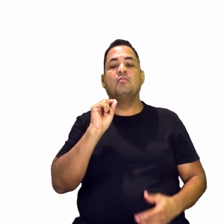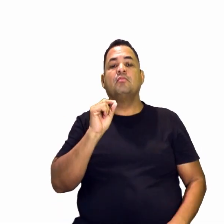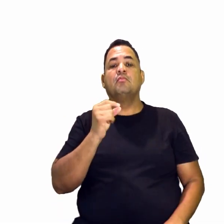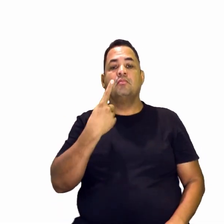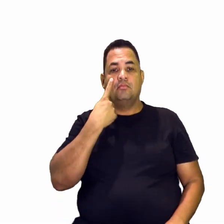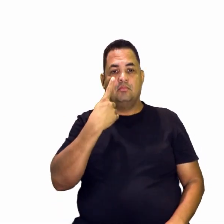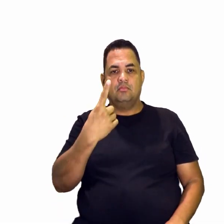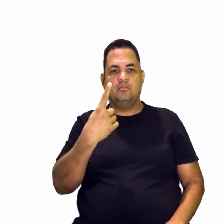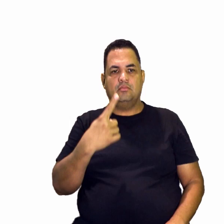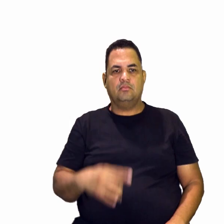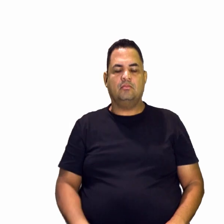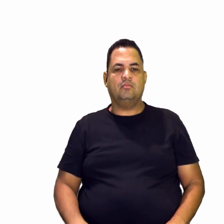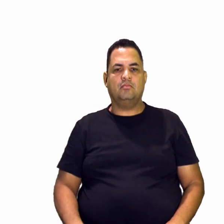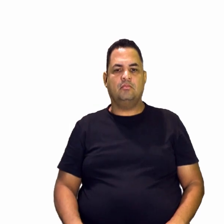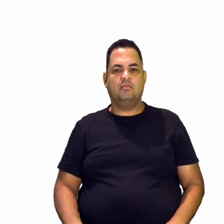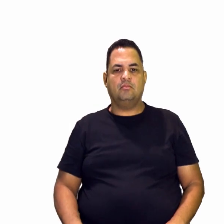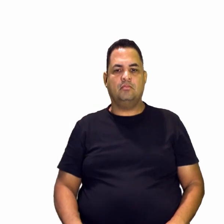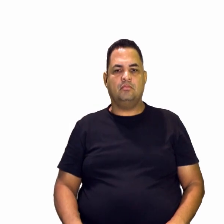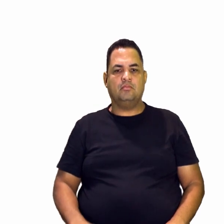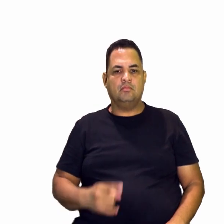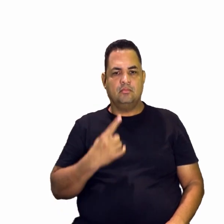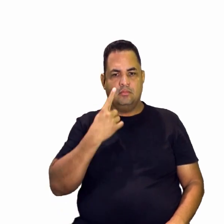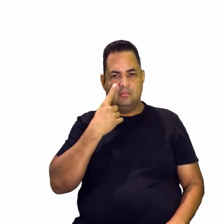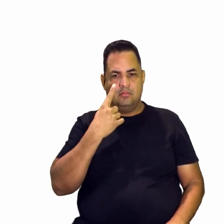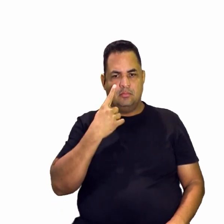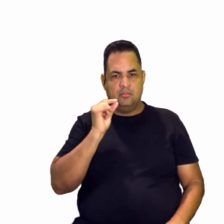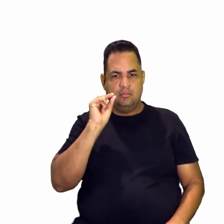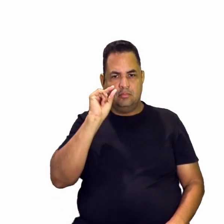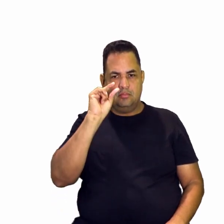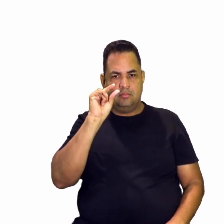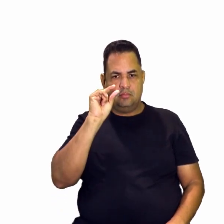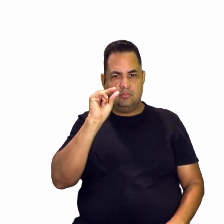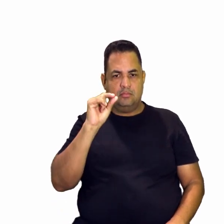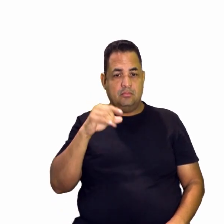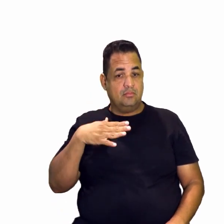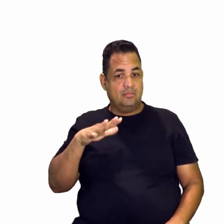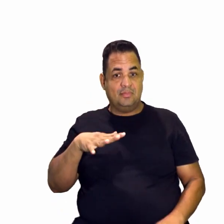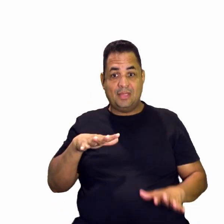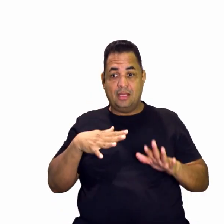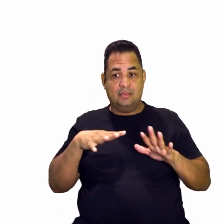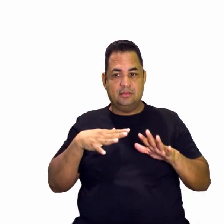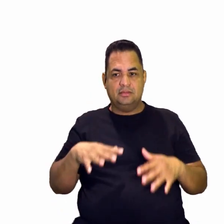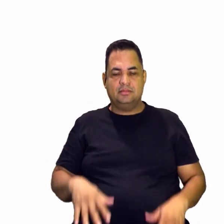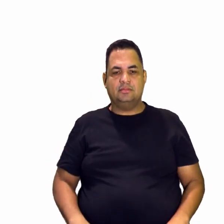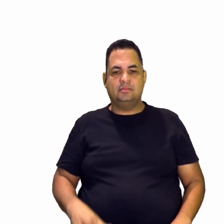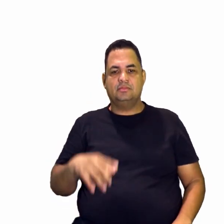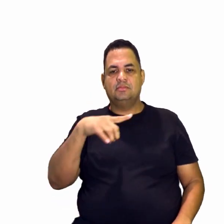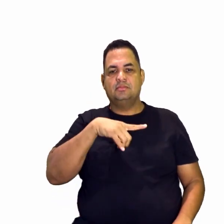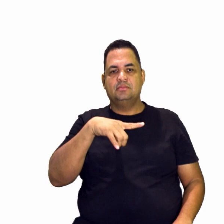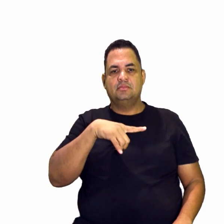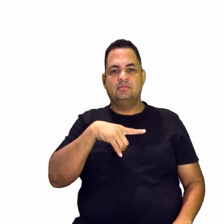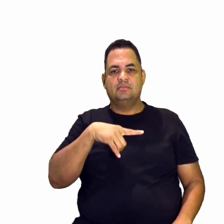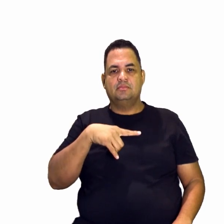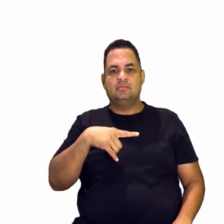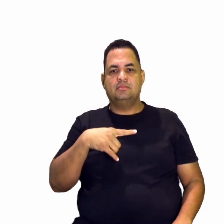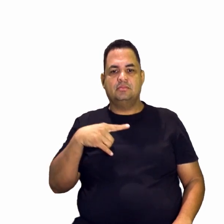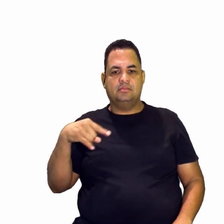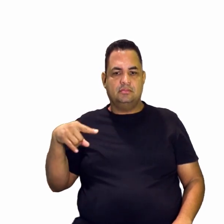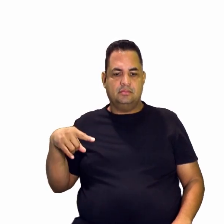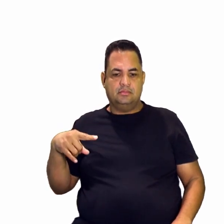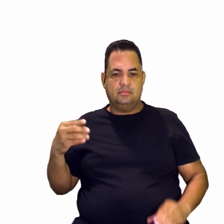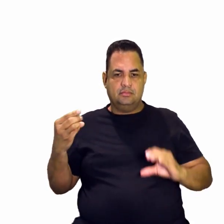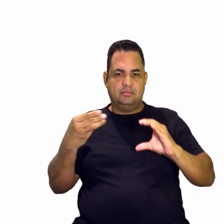visualizando? Bem pequenininho, muito agitadinho, nós temos o quê? A